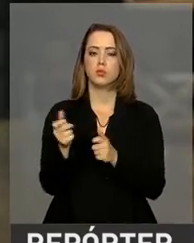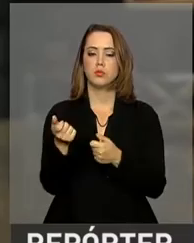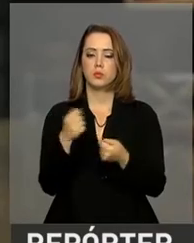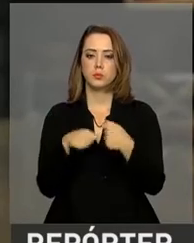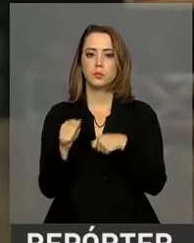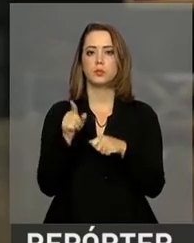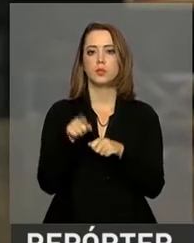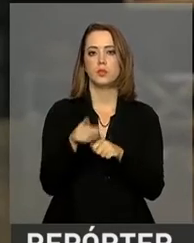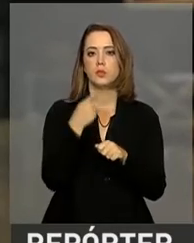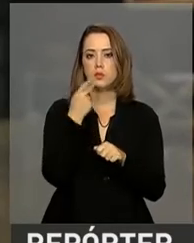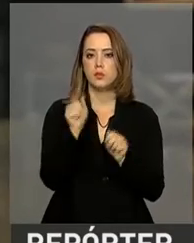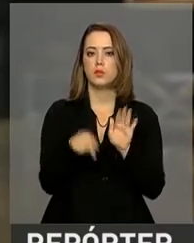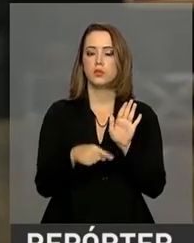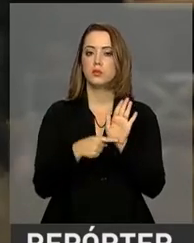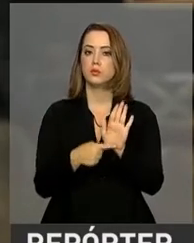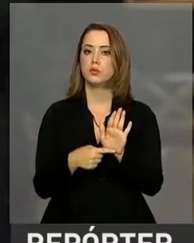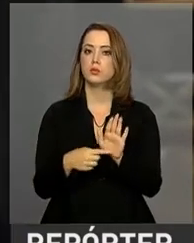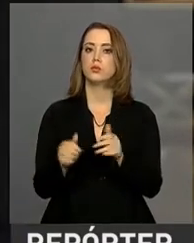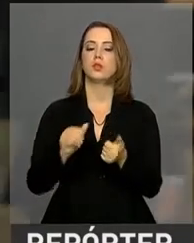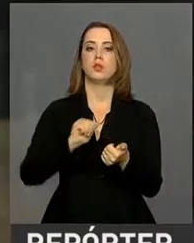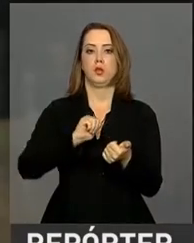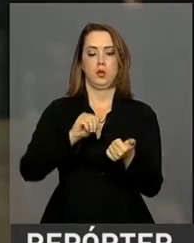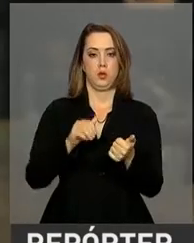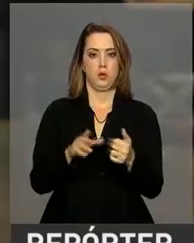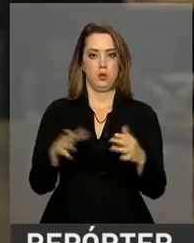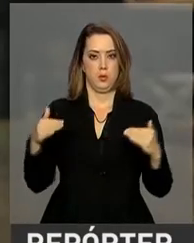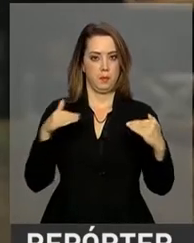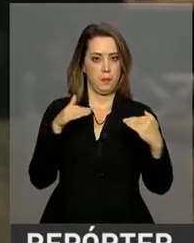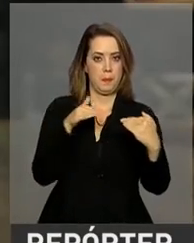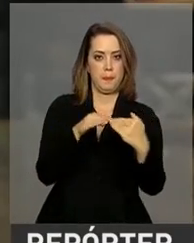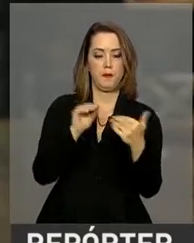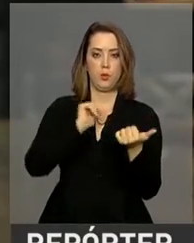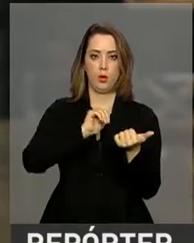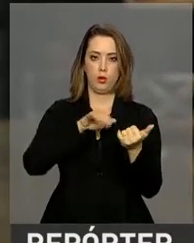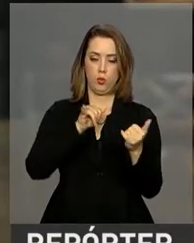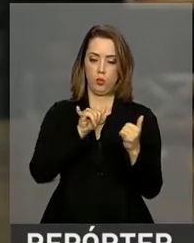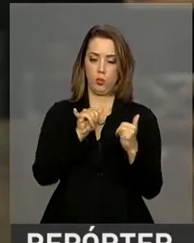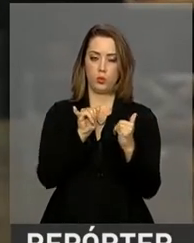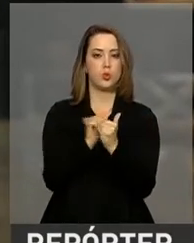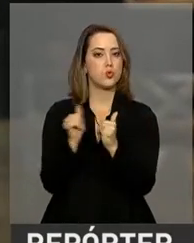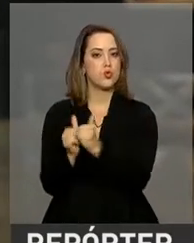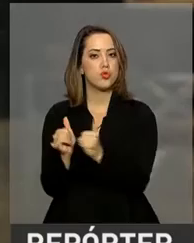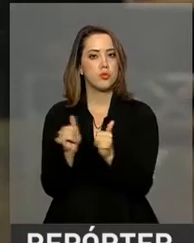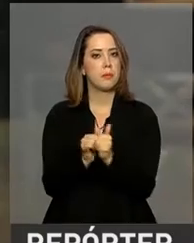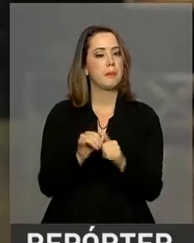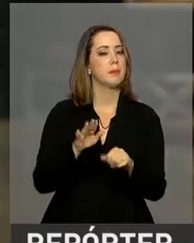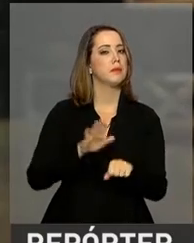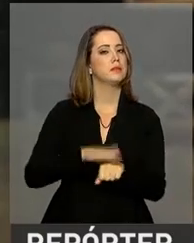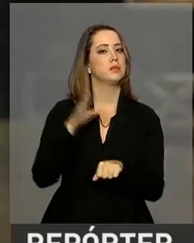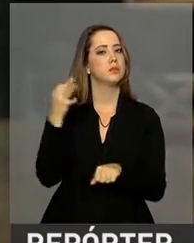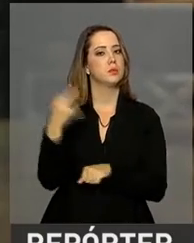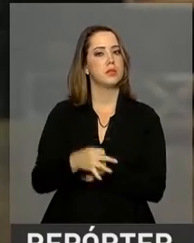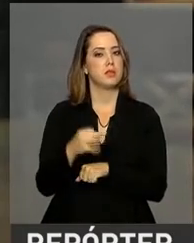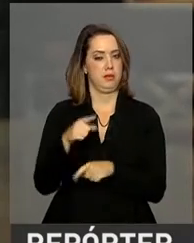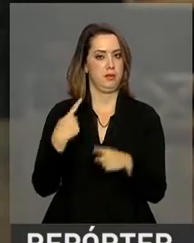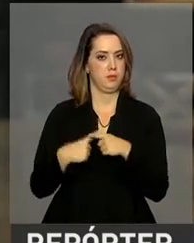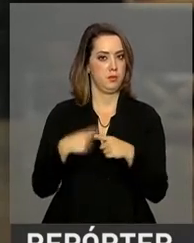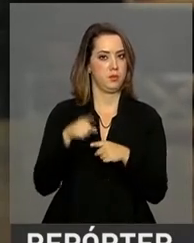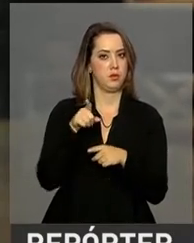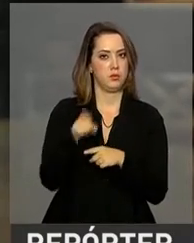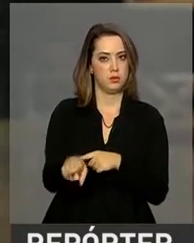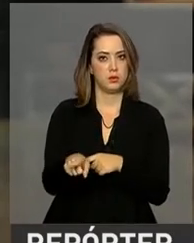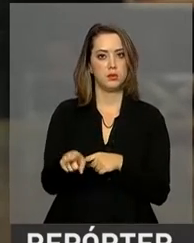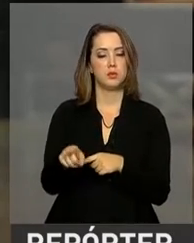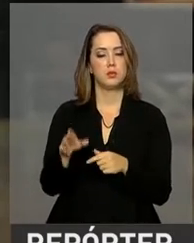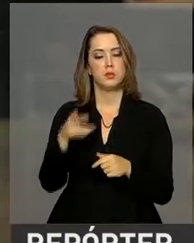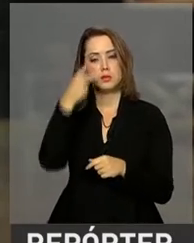que torna os acordos de leniência mais claros está sendo analisada. Com esses acordos, os envolvidos colaboram com as